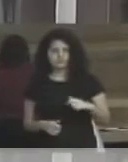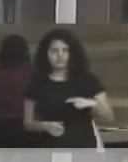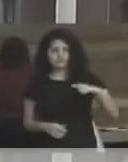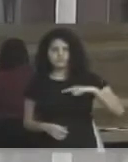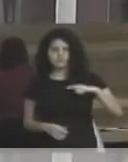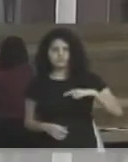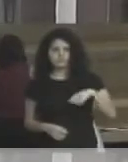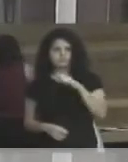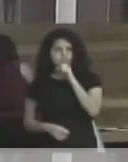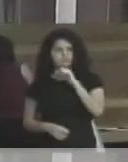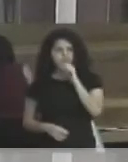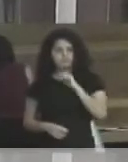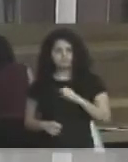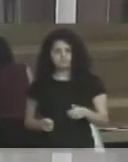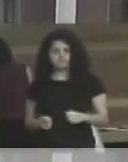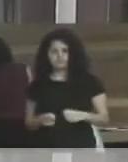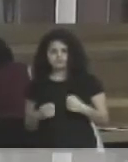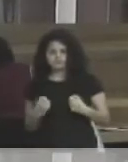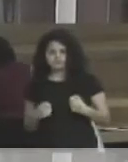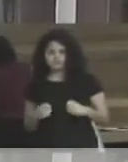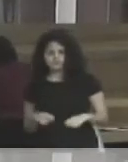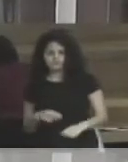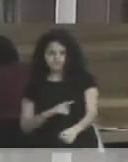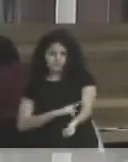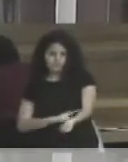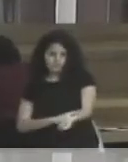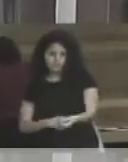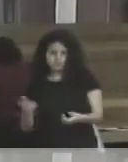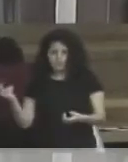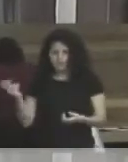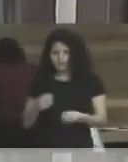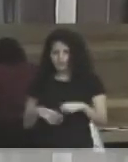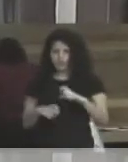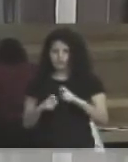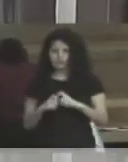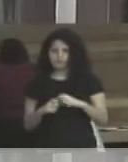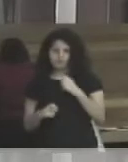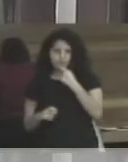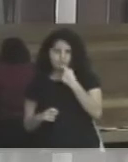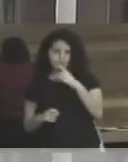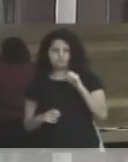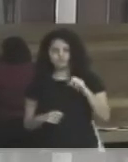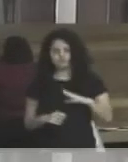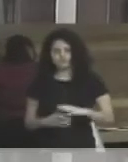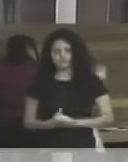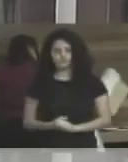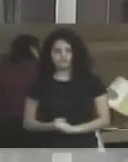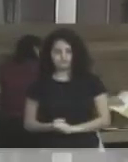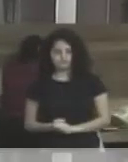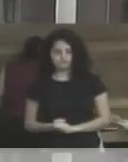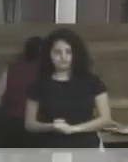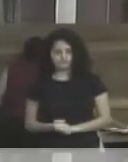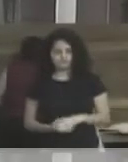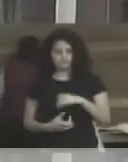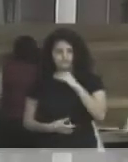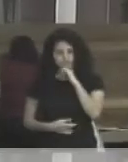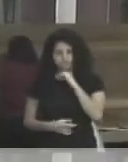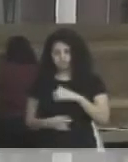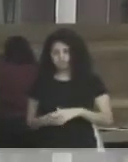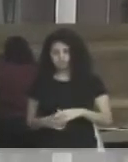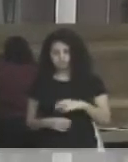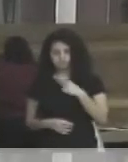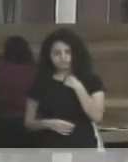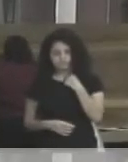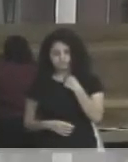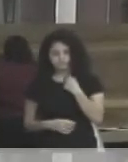pressão, que tem que pegar uma receita nova, que tem que fazer algum tipo de procedimento de saúde, e infelizmente não consegue,